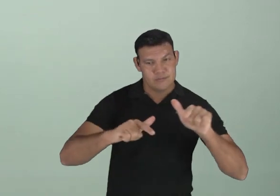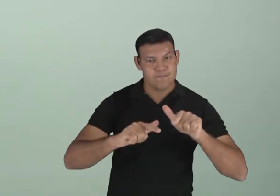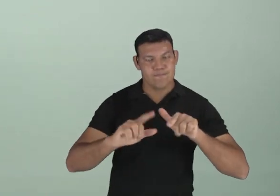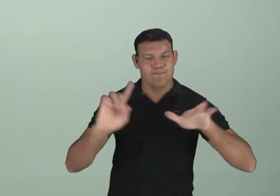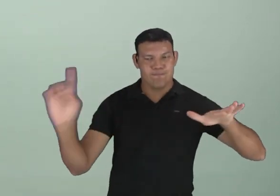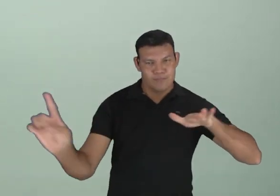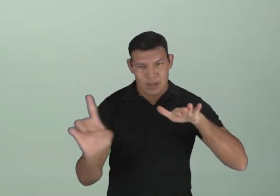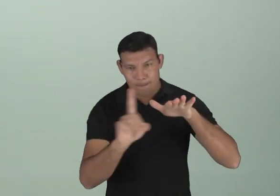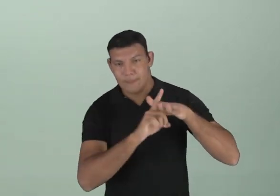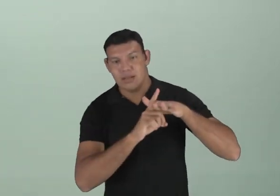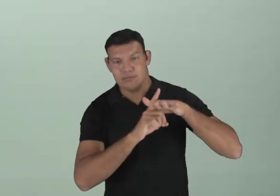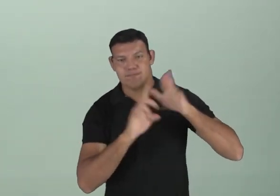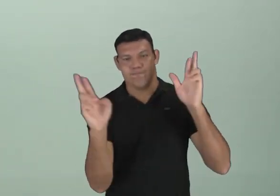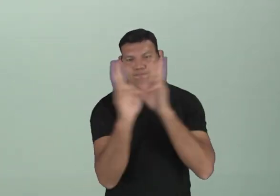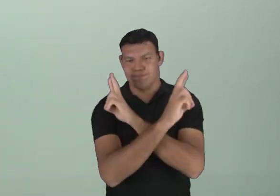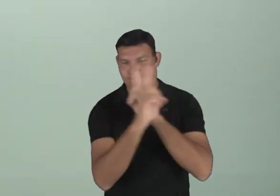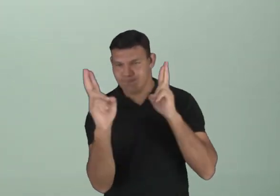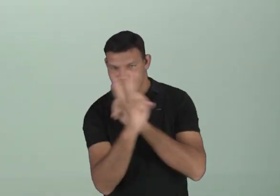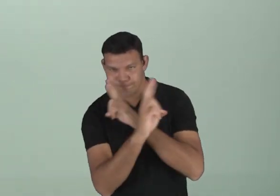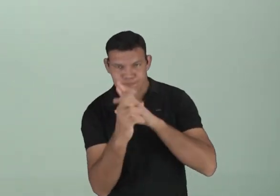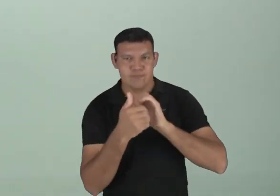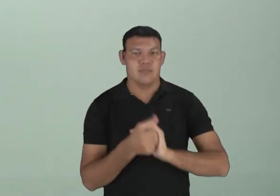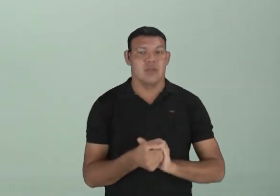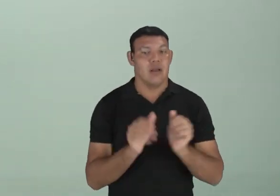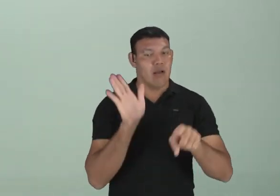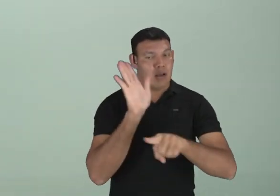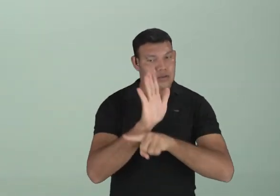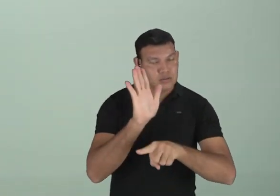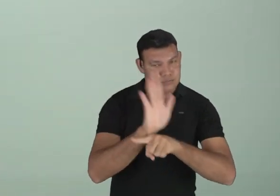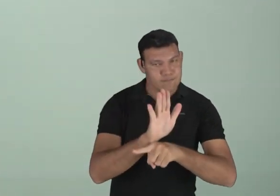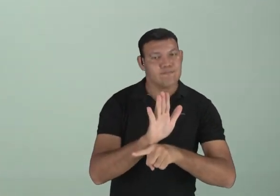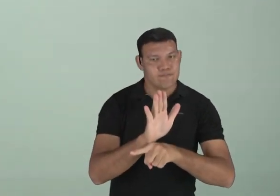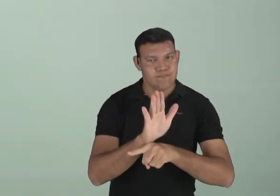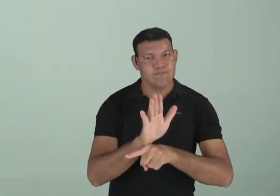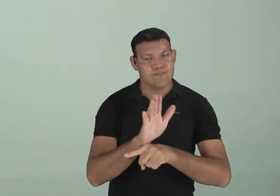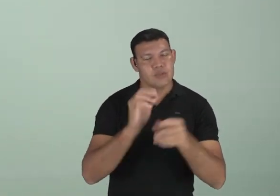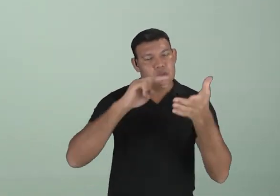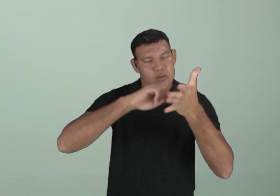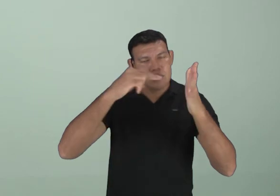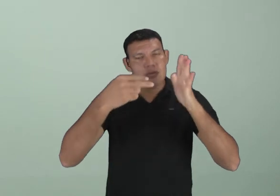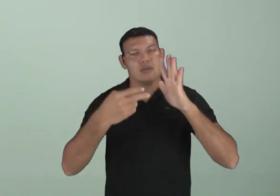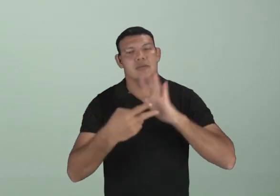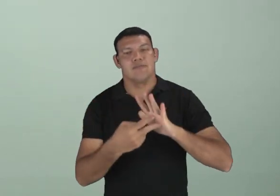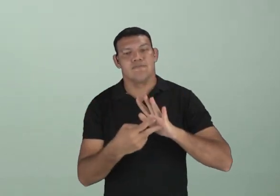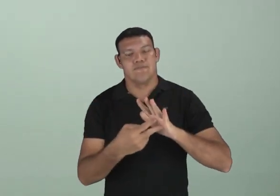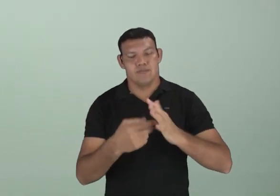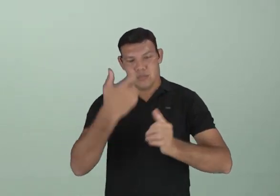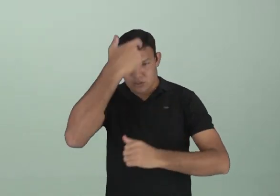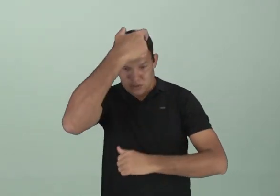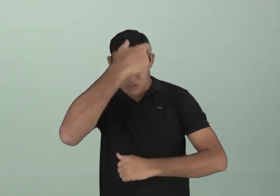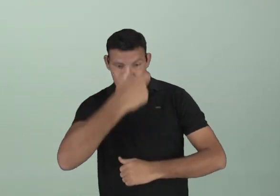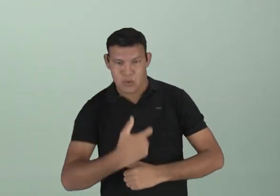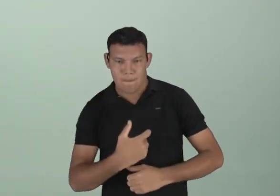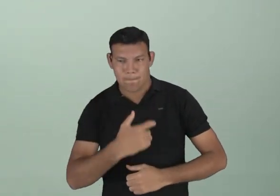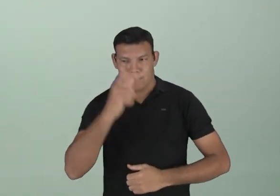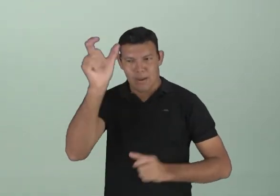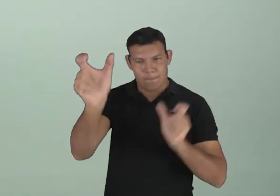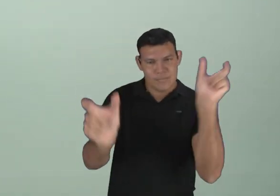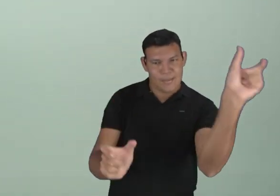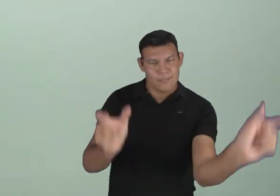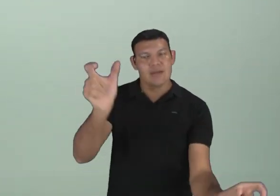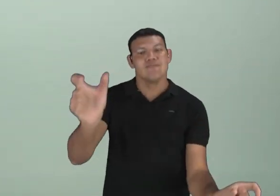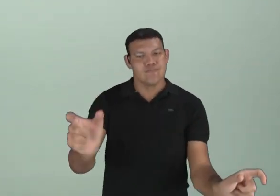nas relações produtivas acabam contribuindo com essa definição de quem é quem no que